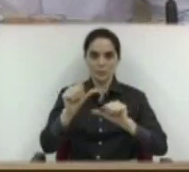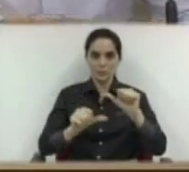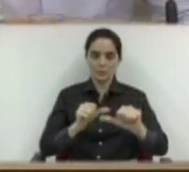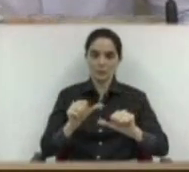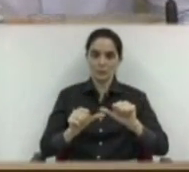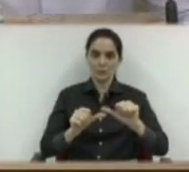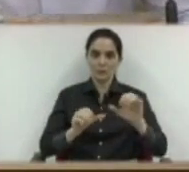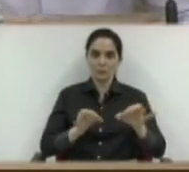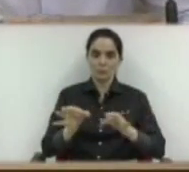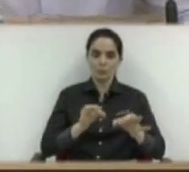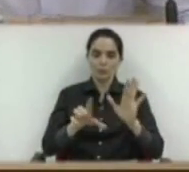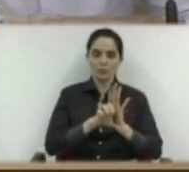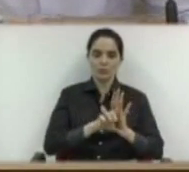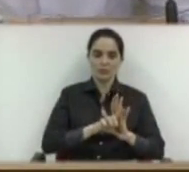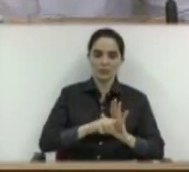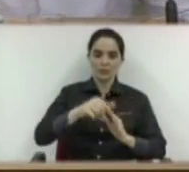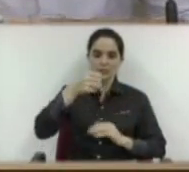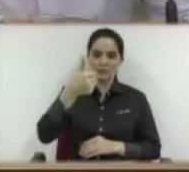modificativa ao projeto de lei